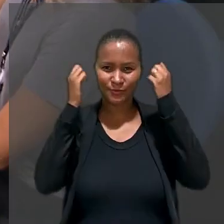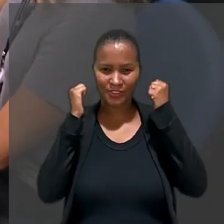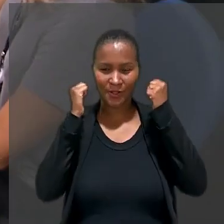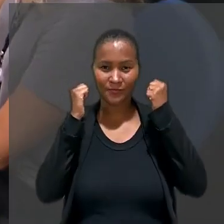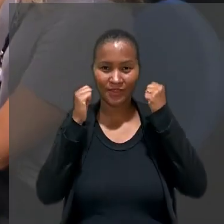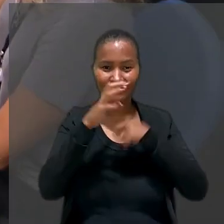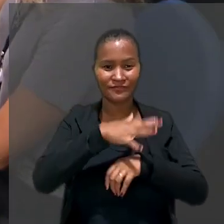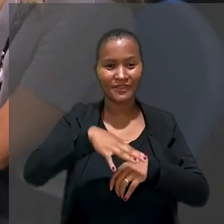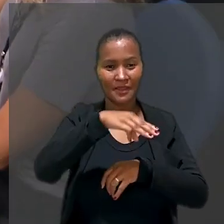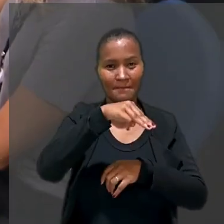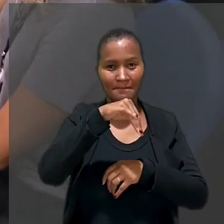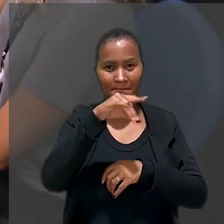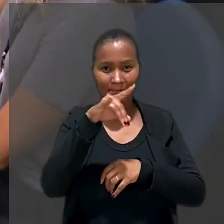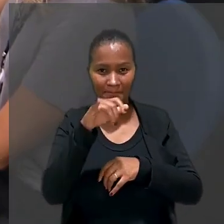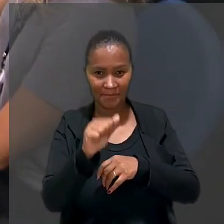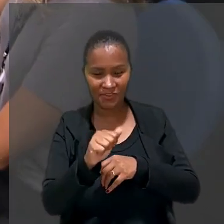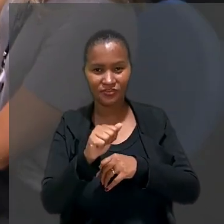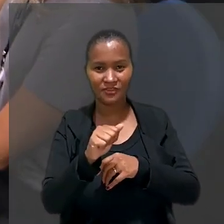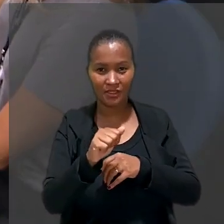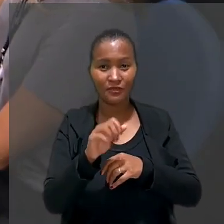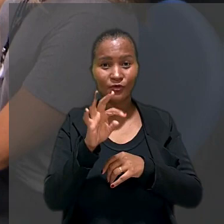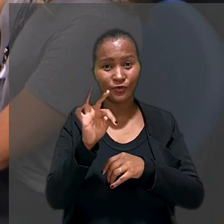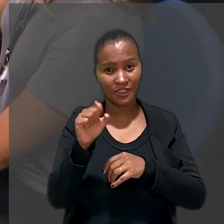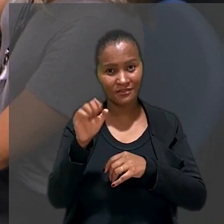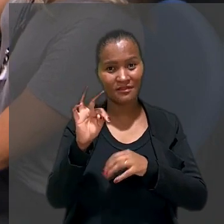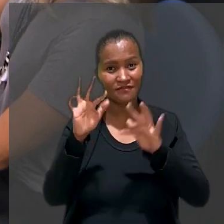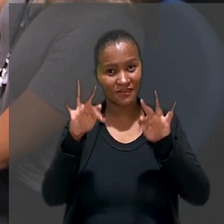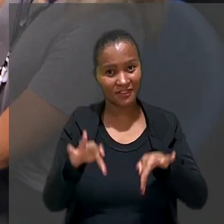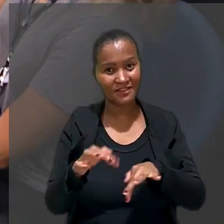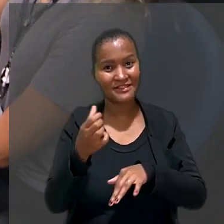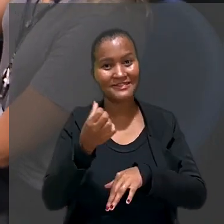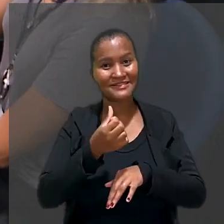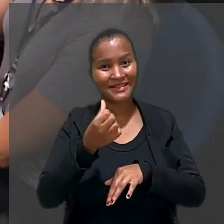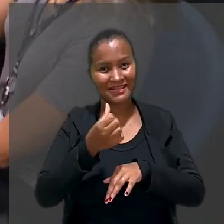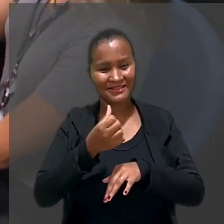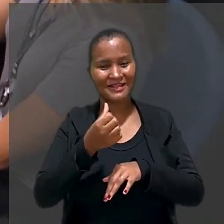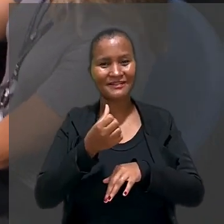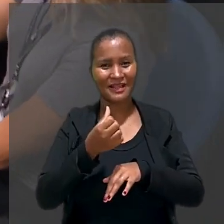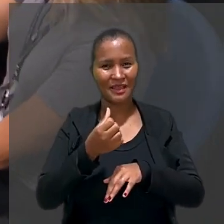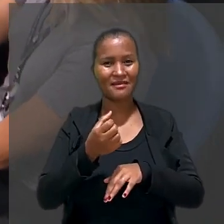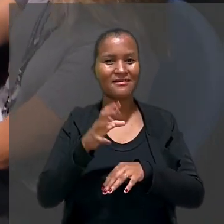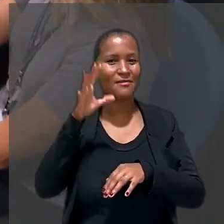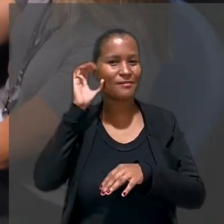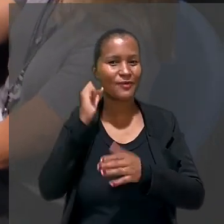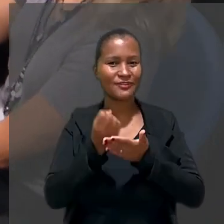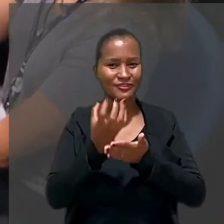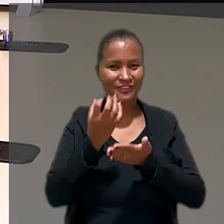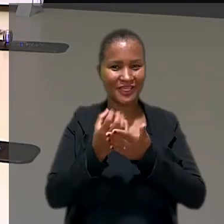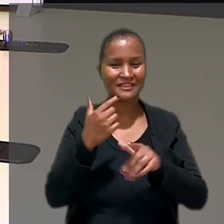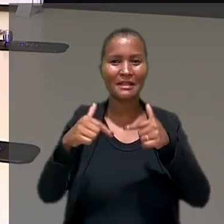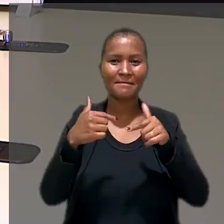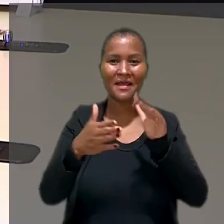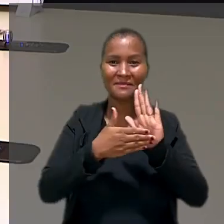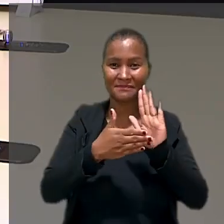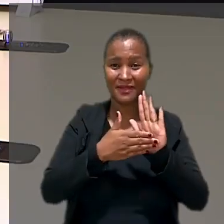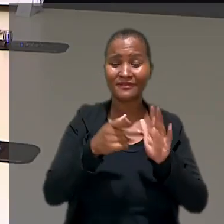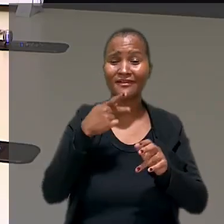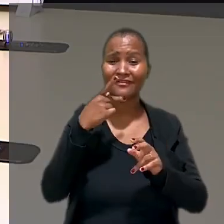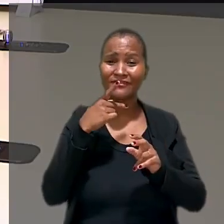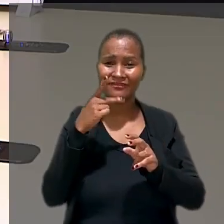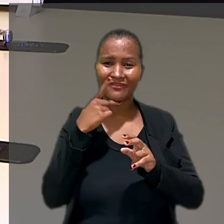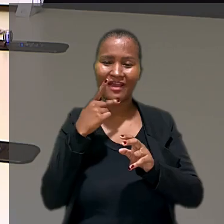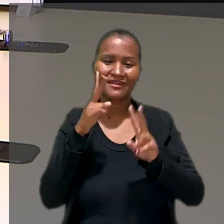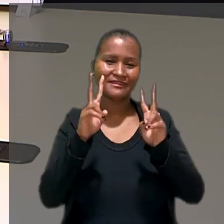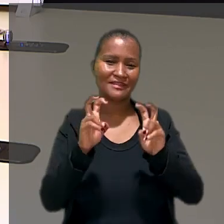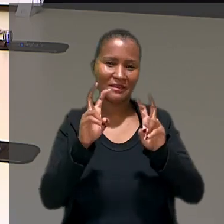Na categoria Mídia Radiofônica, o TST é finalista com a 6ª temporada do podcast Trabalho em Pauta, que trata de temas